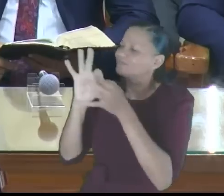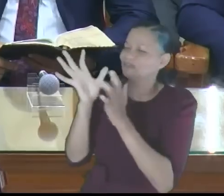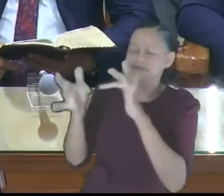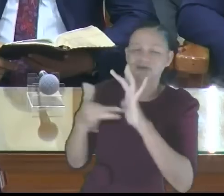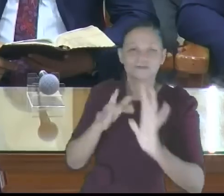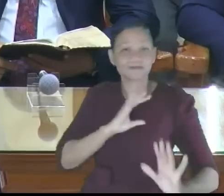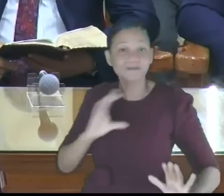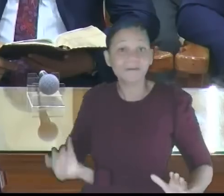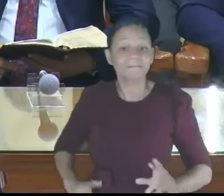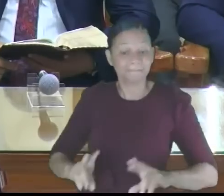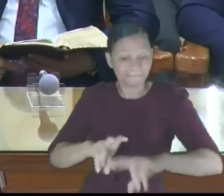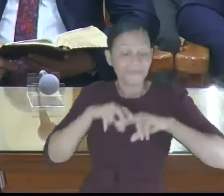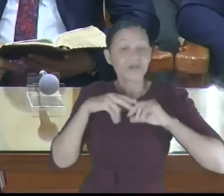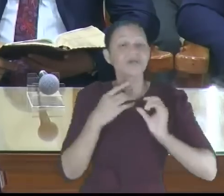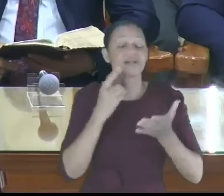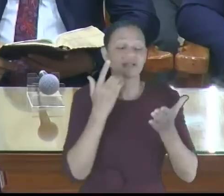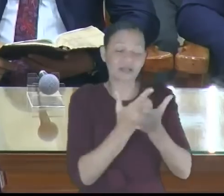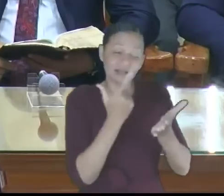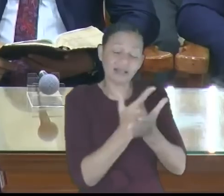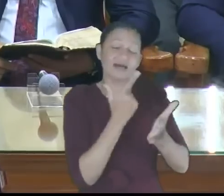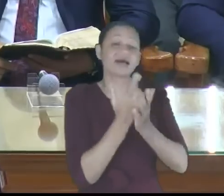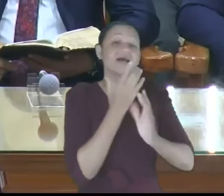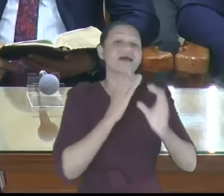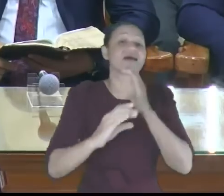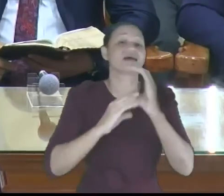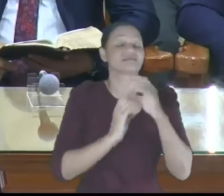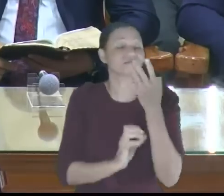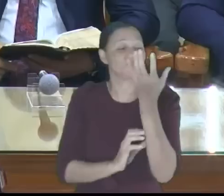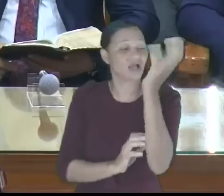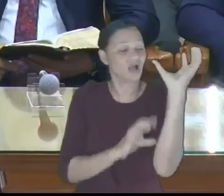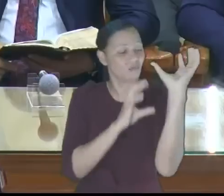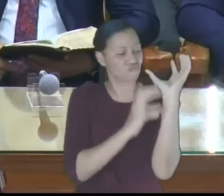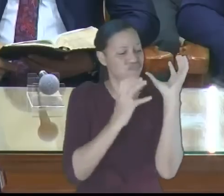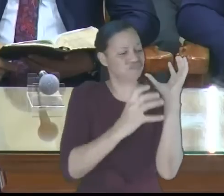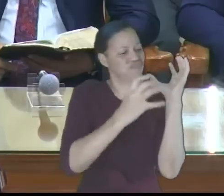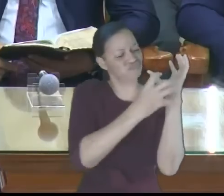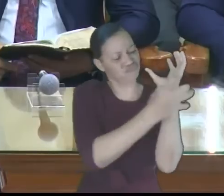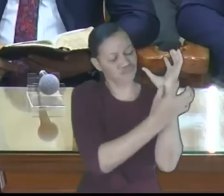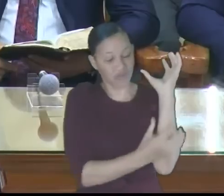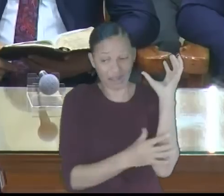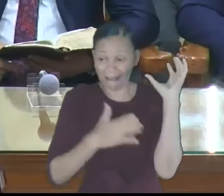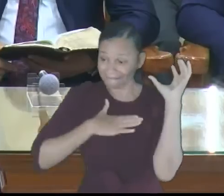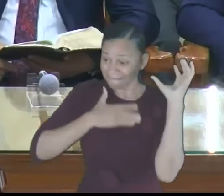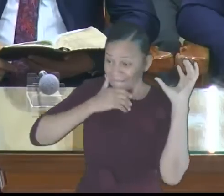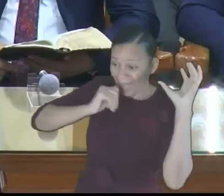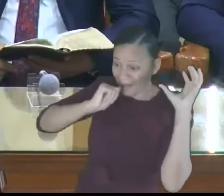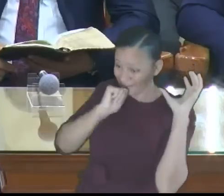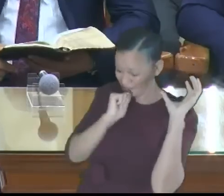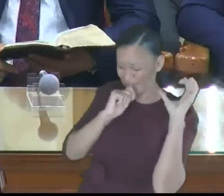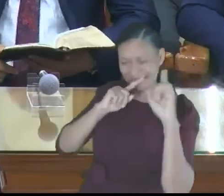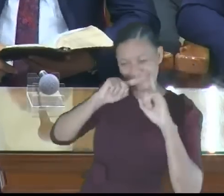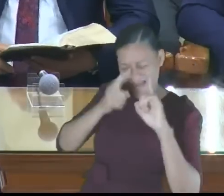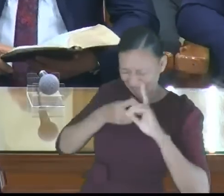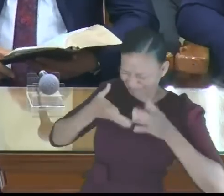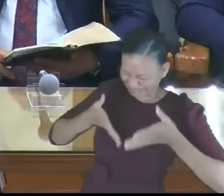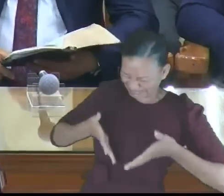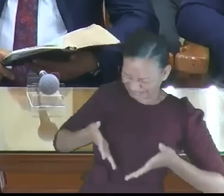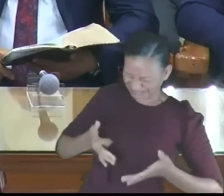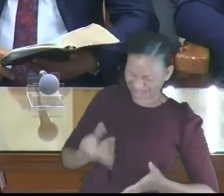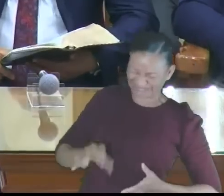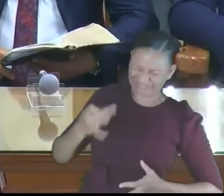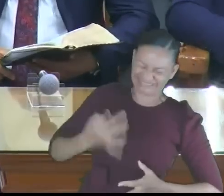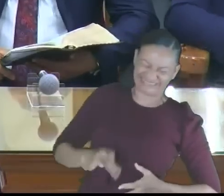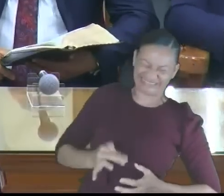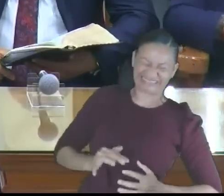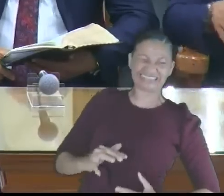Por isso que lá em Cantares diz: debaixo de uma macieira a minha mãe te deu a luz, com dores de